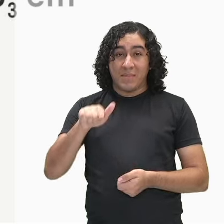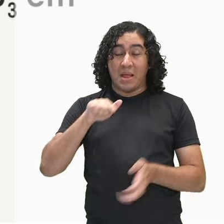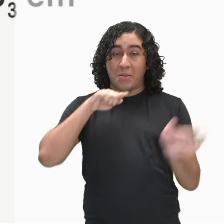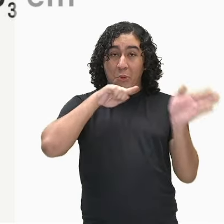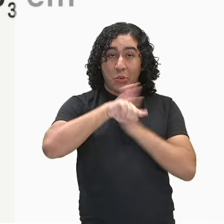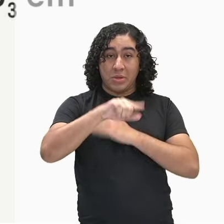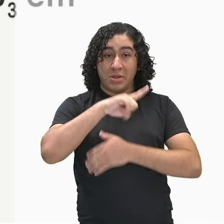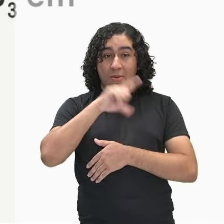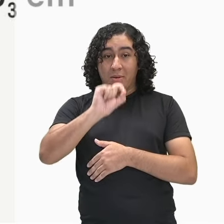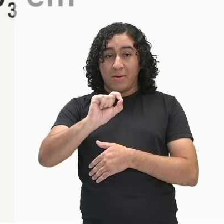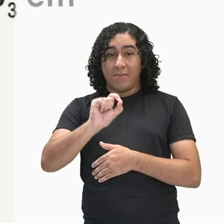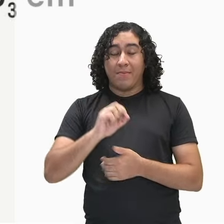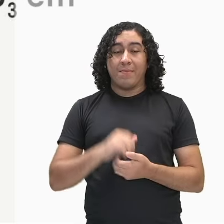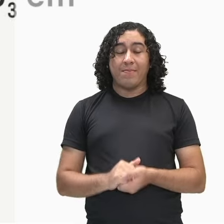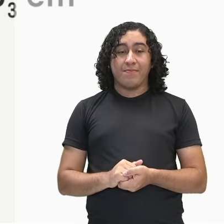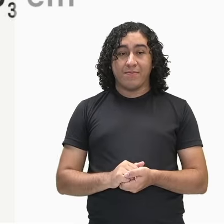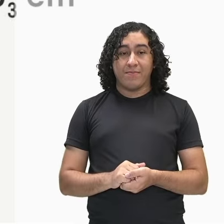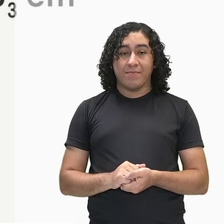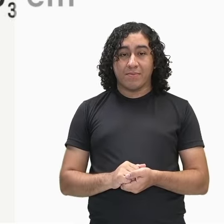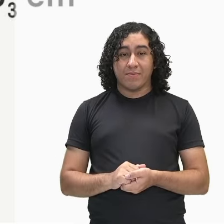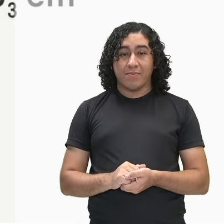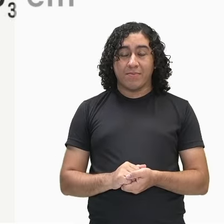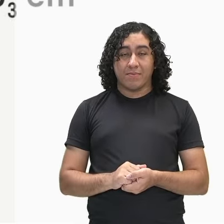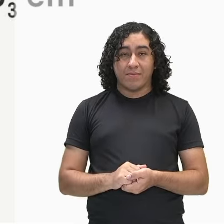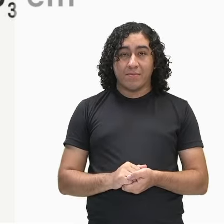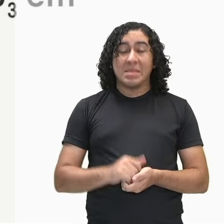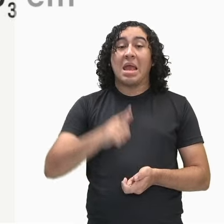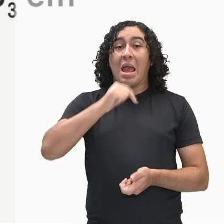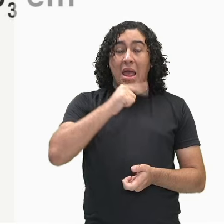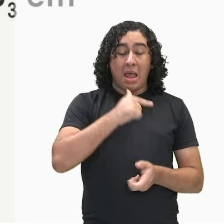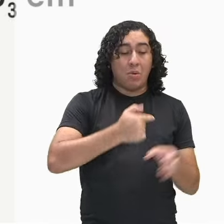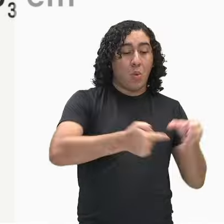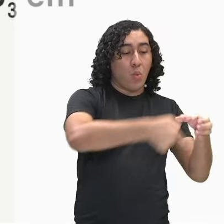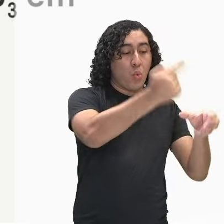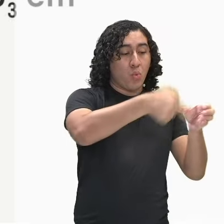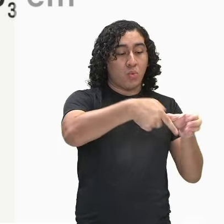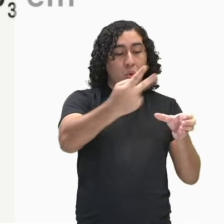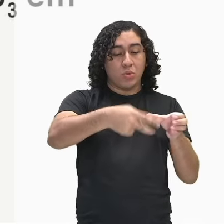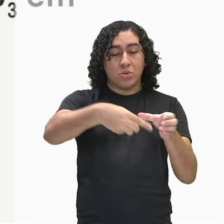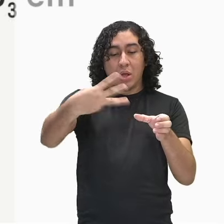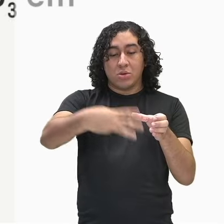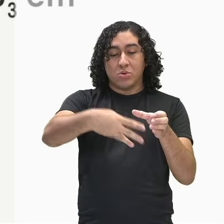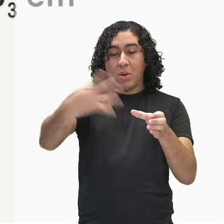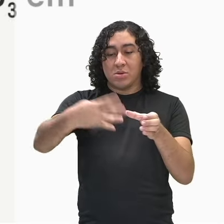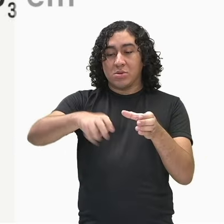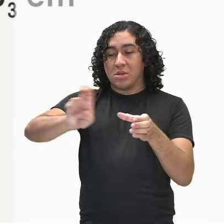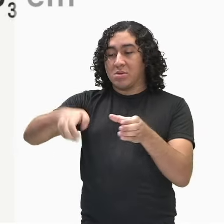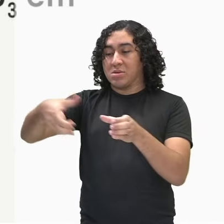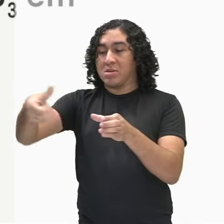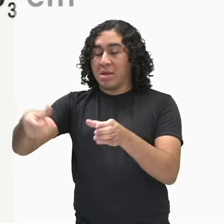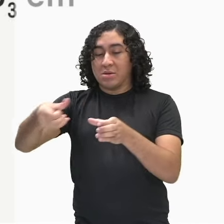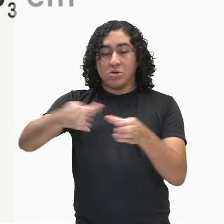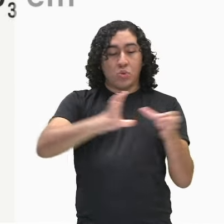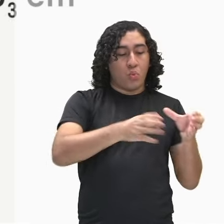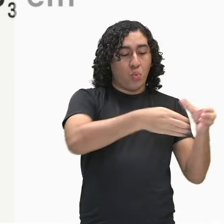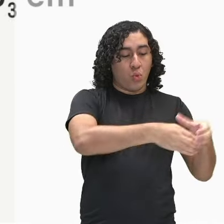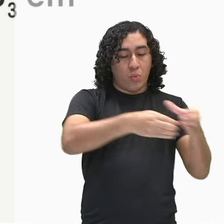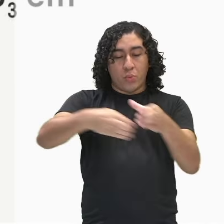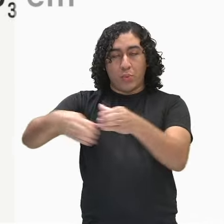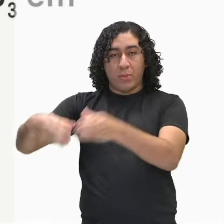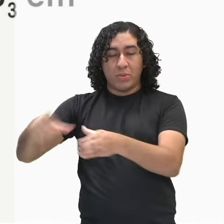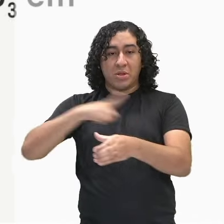o seguinte, 6 soluções, note, 6 soluções aquosas de nitrato de